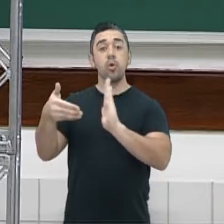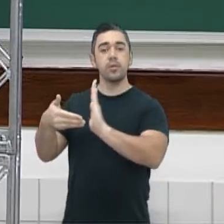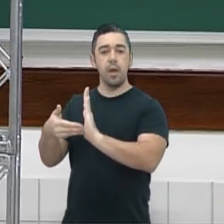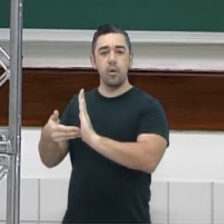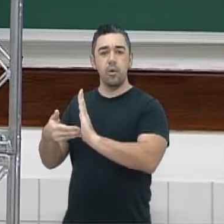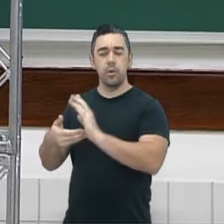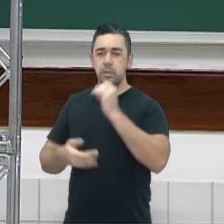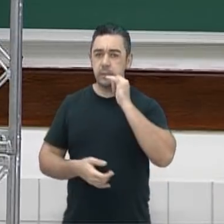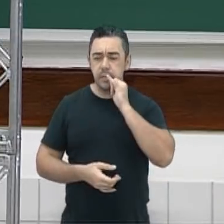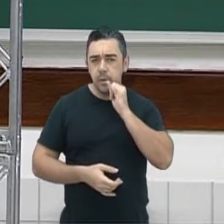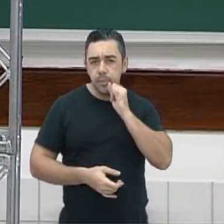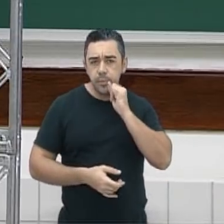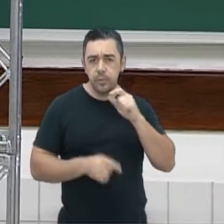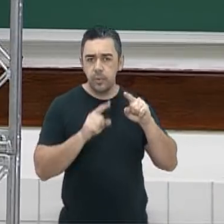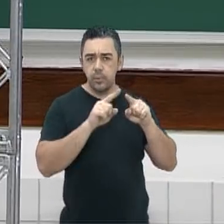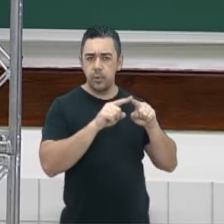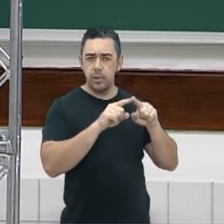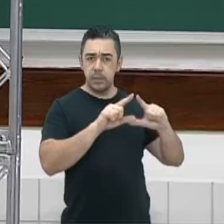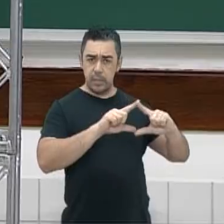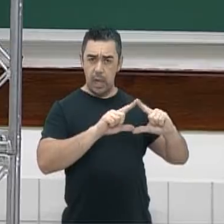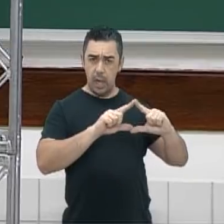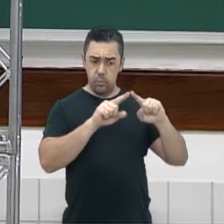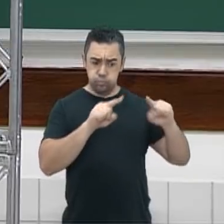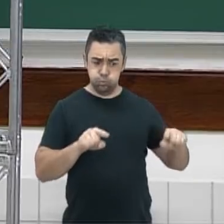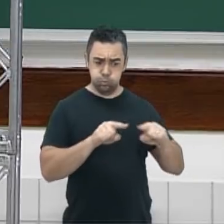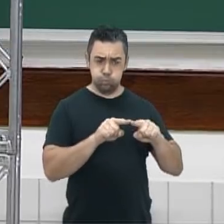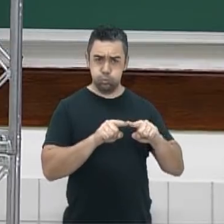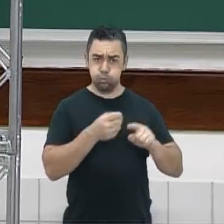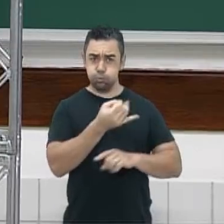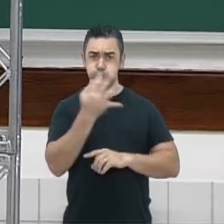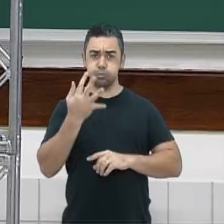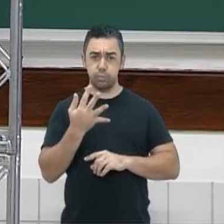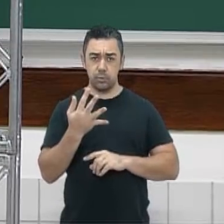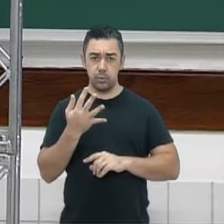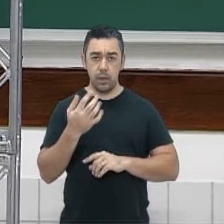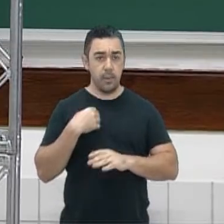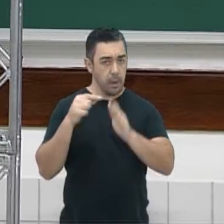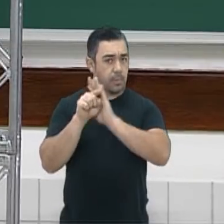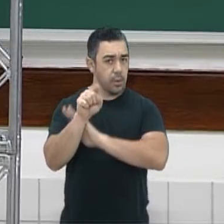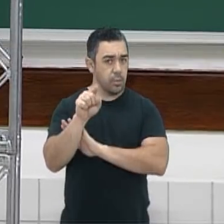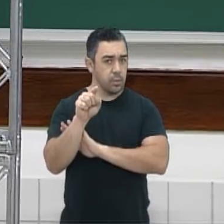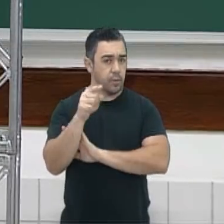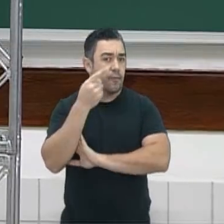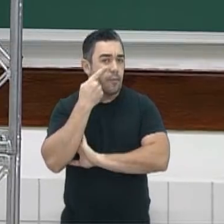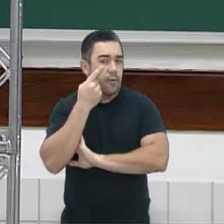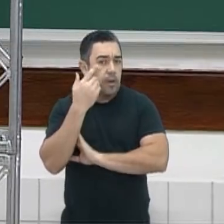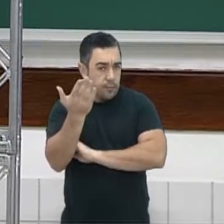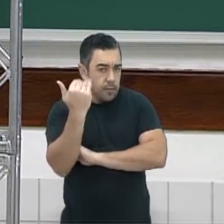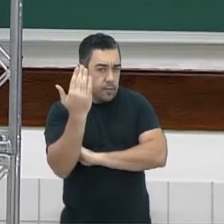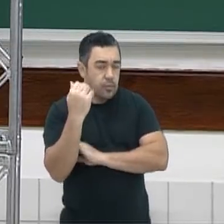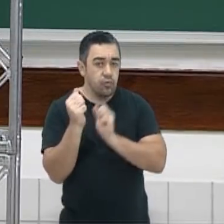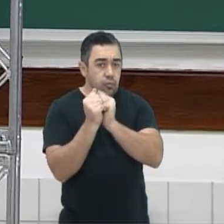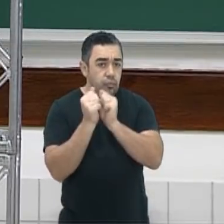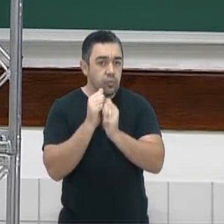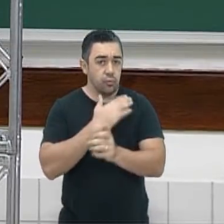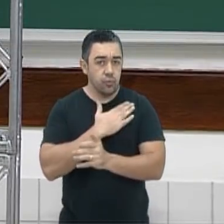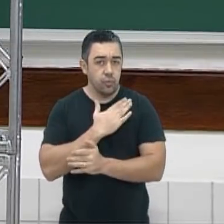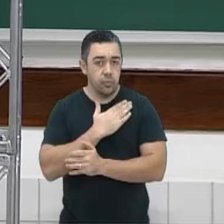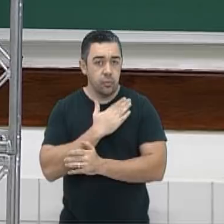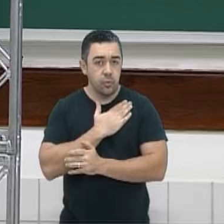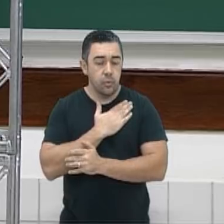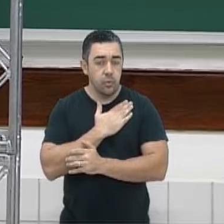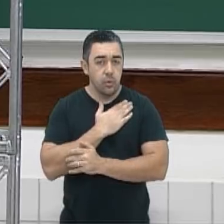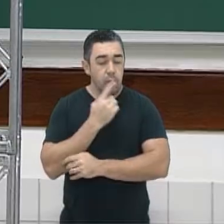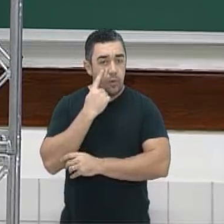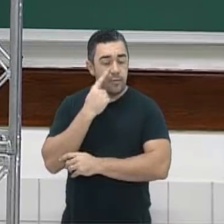O triângulo maior aqui, ele vale quanto disso tudo? Porque essa que é a nossa pergunta. Vamos me acompanhar? A professora vai fazer